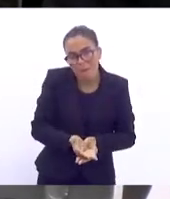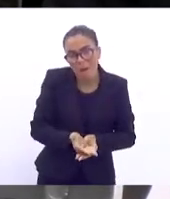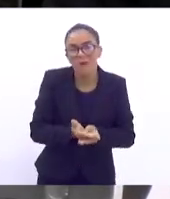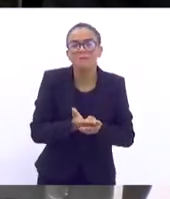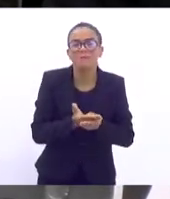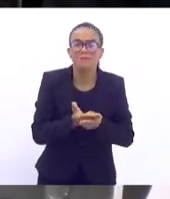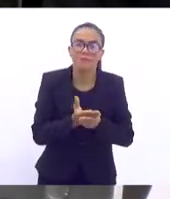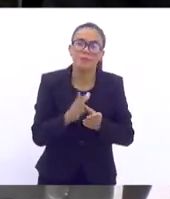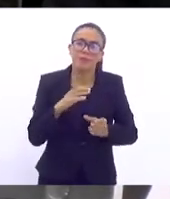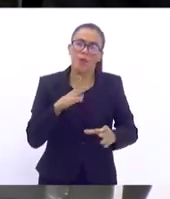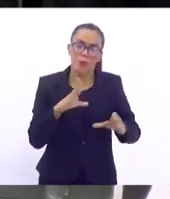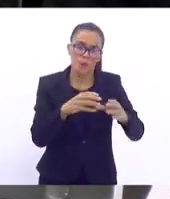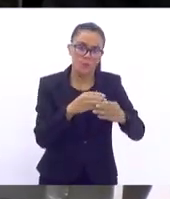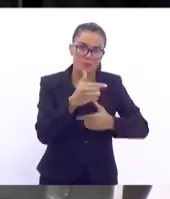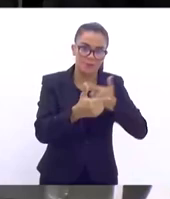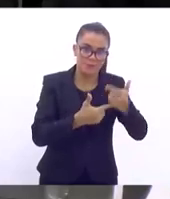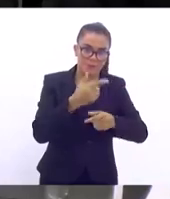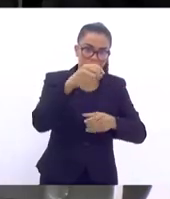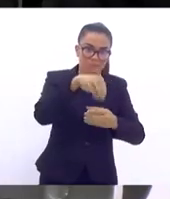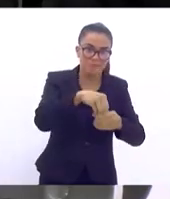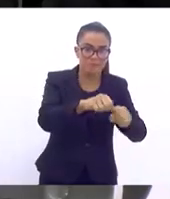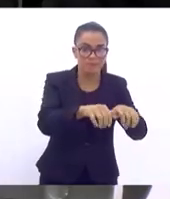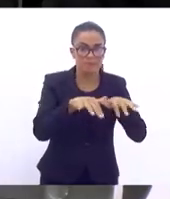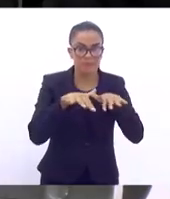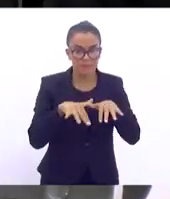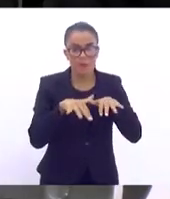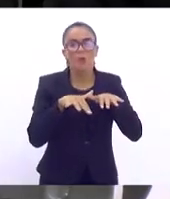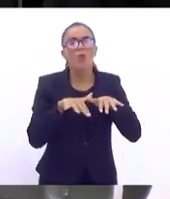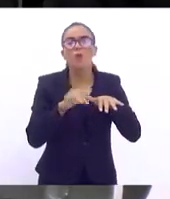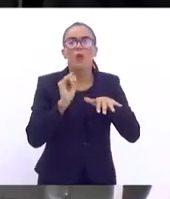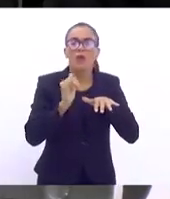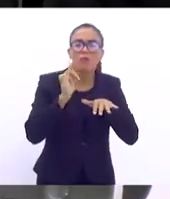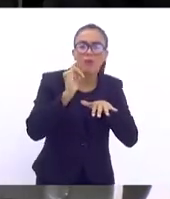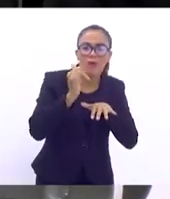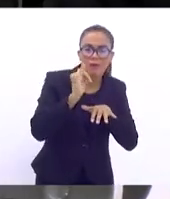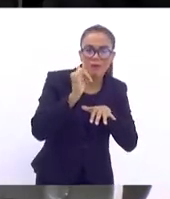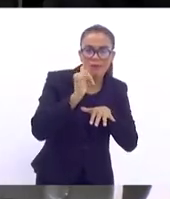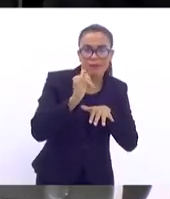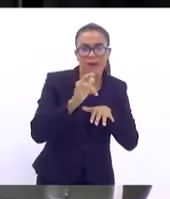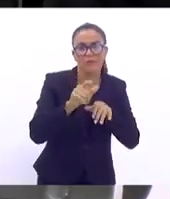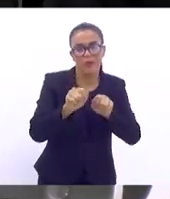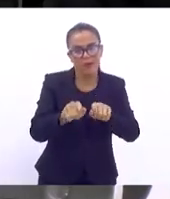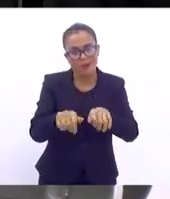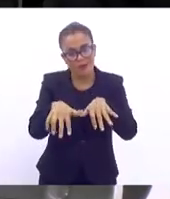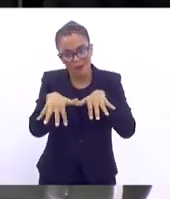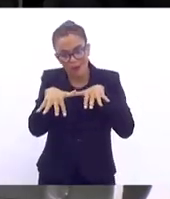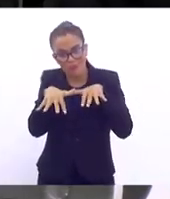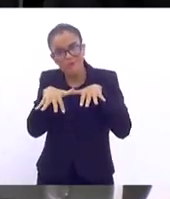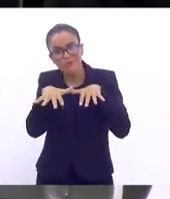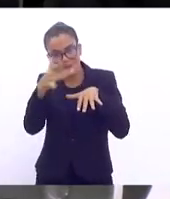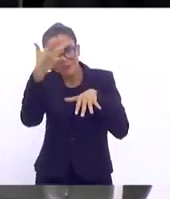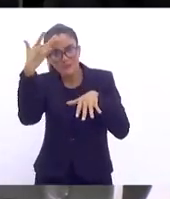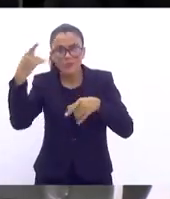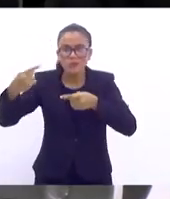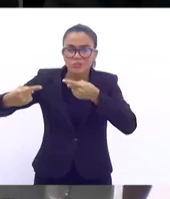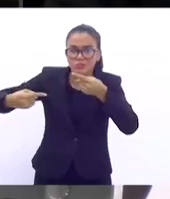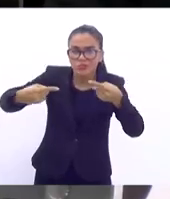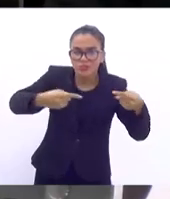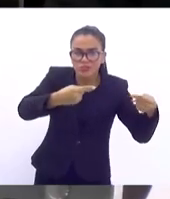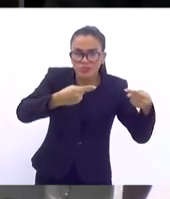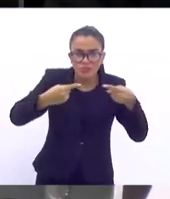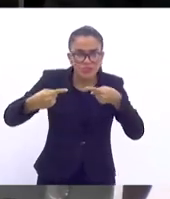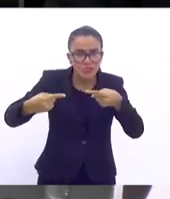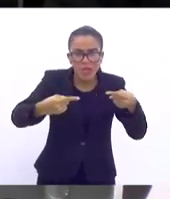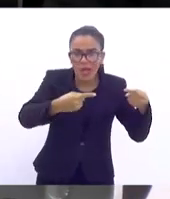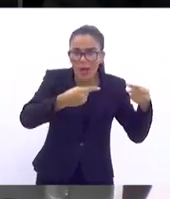o parlamentar com o tema correto a audiência de alguma maneira as pessoas dialoguem tem